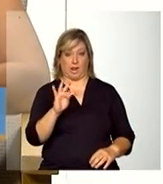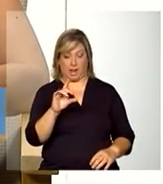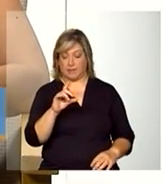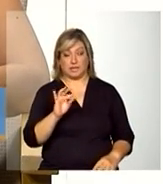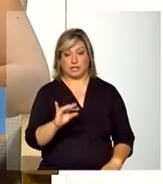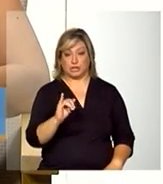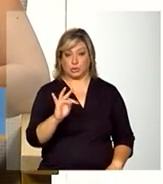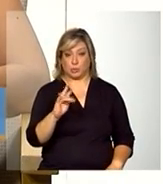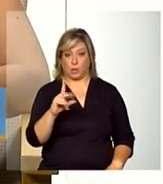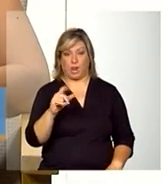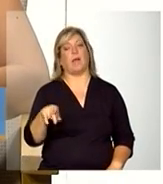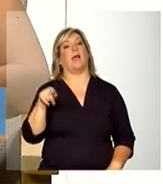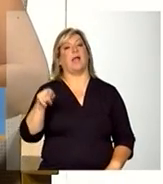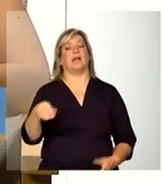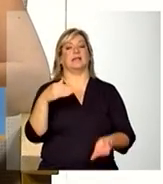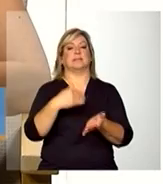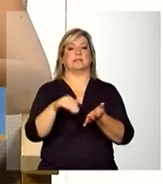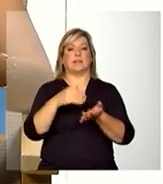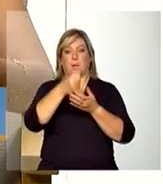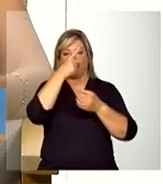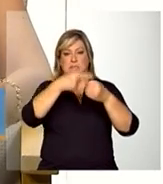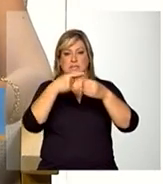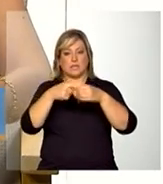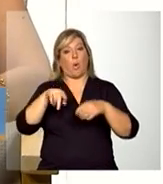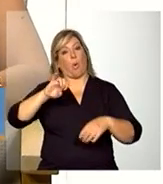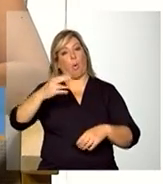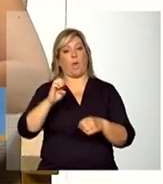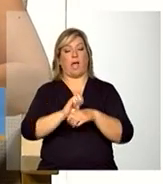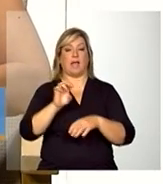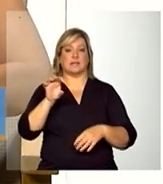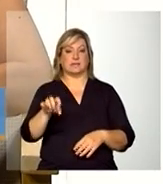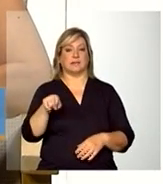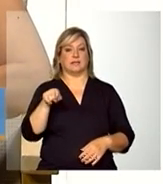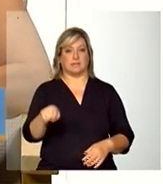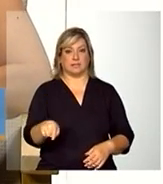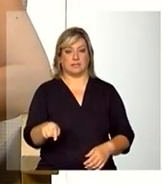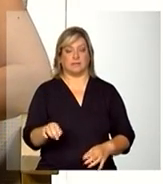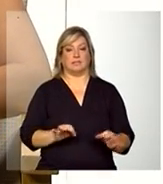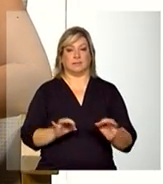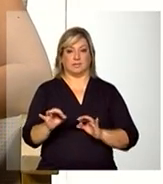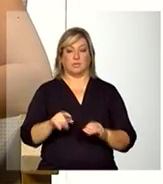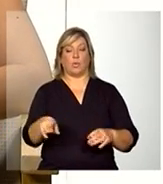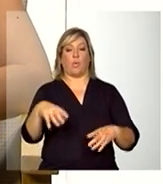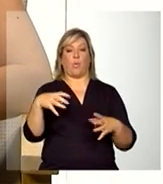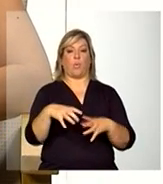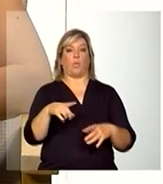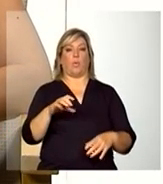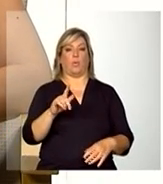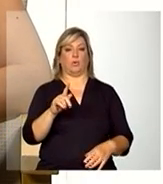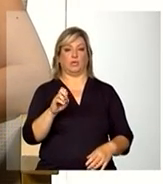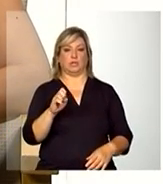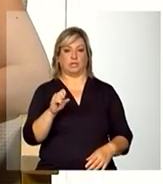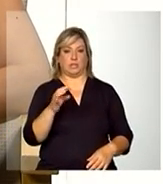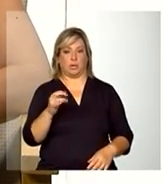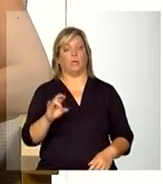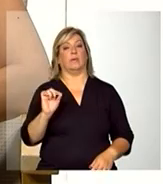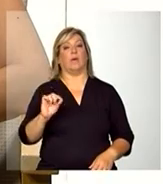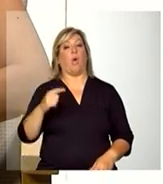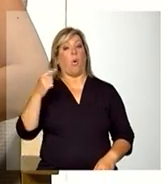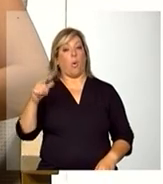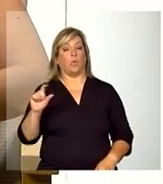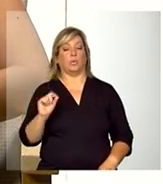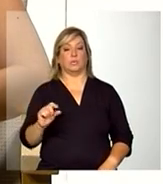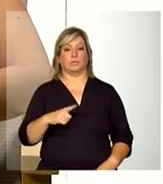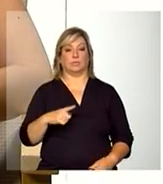município ou do Estado eh isso o administrador titular do órgão gestor o administrador titular do Conselho é o